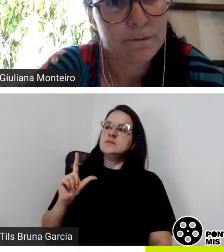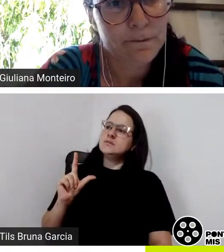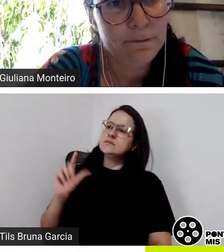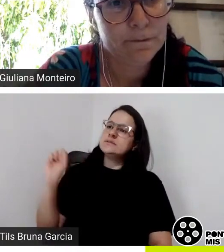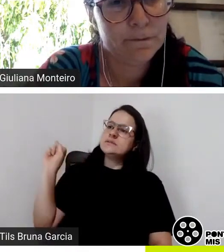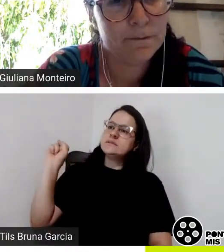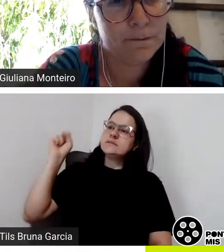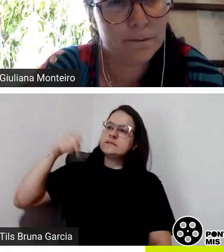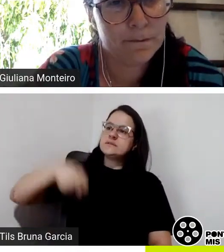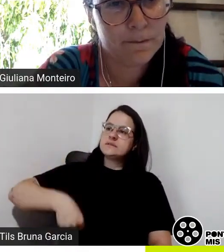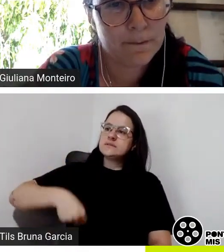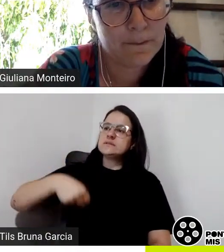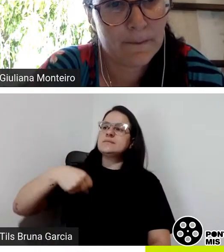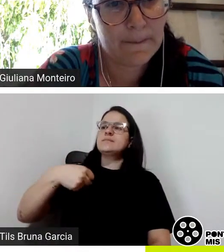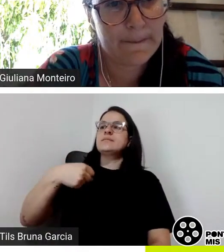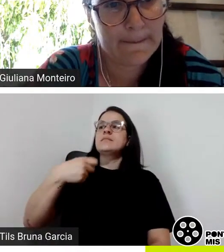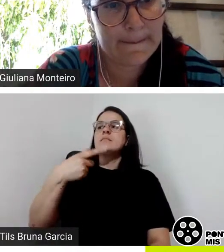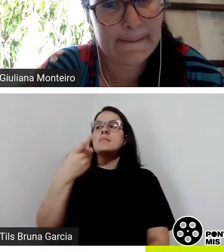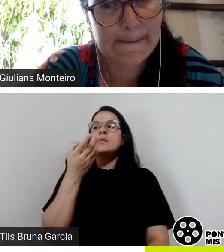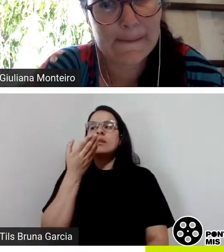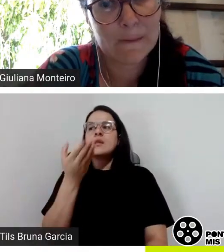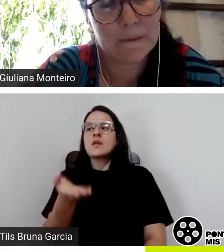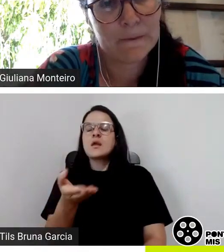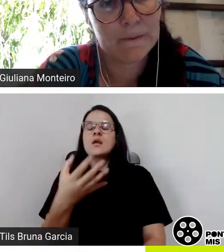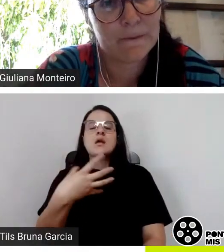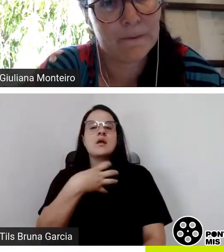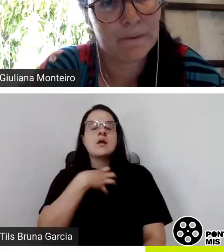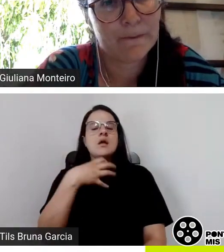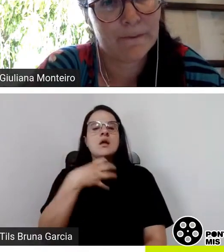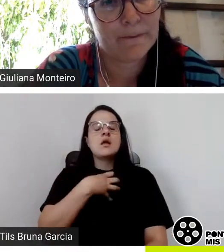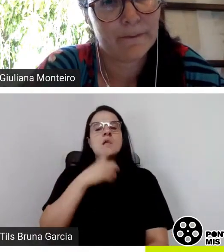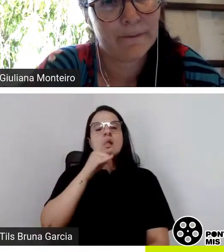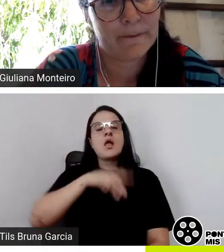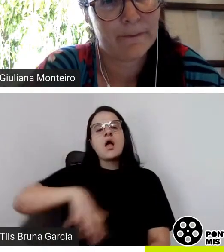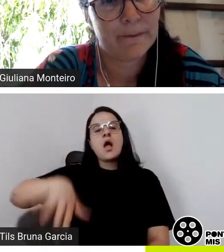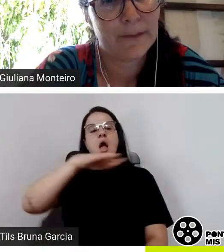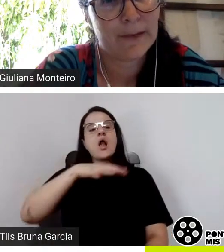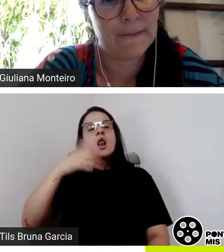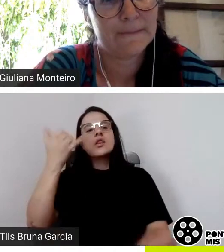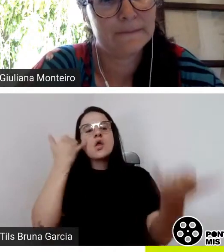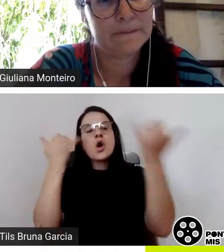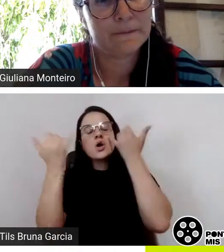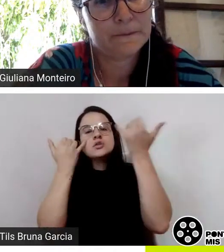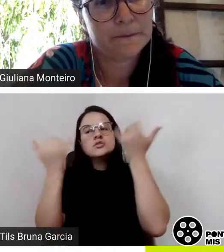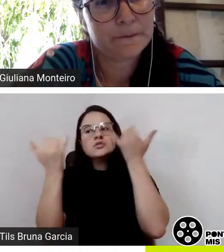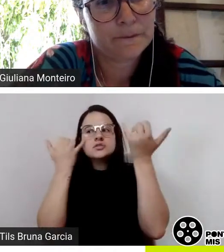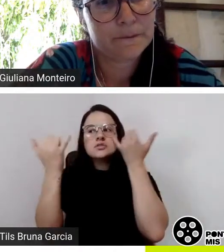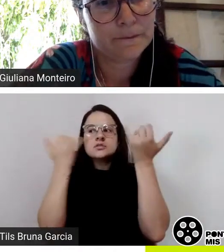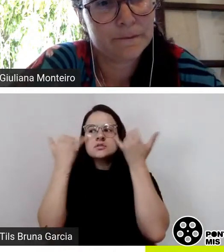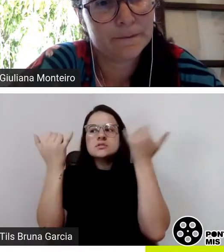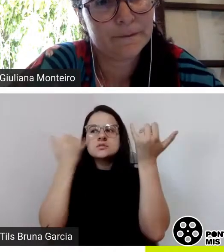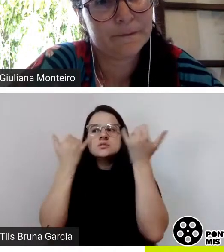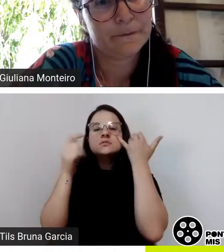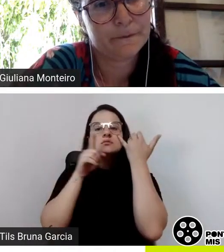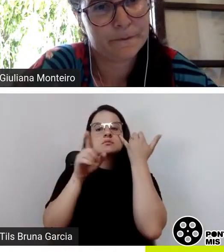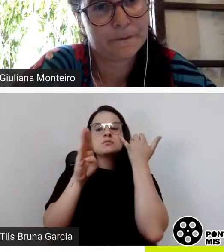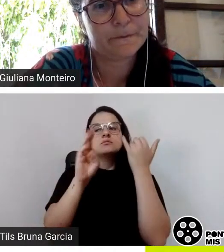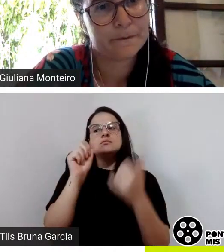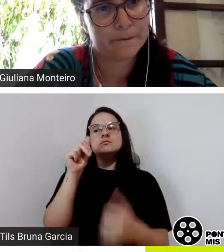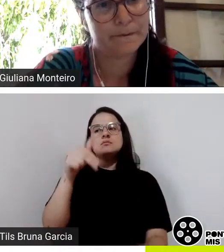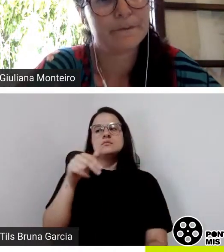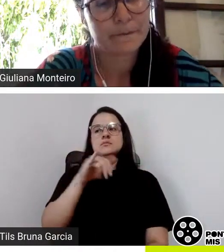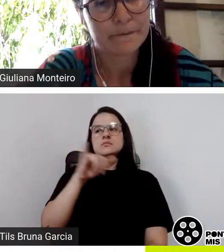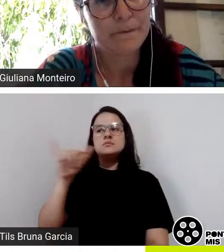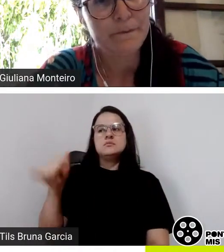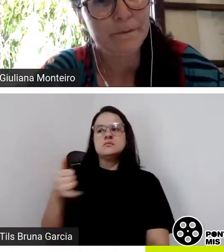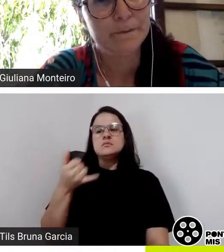do humanismo renascentista, que isso está no mercado de notícias. Eu abro com essa citação que o Ben Jonson faz do poeta